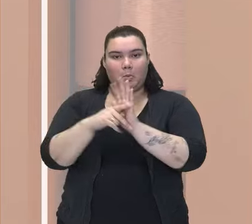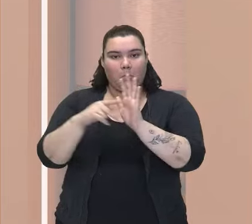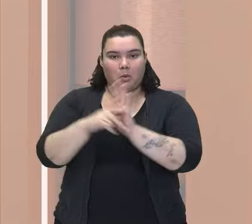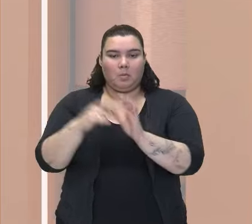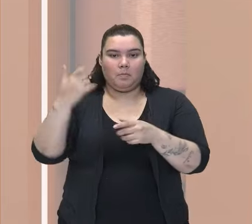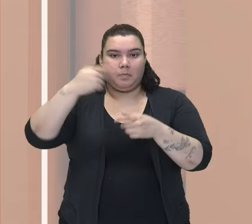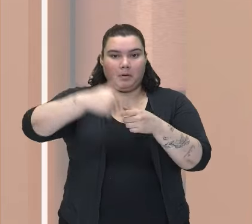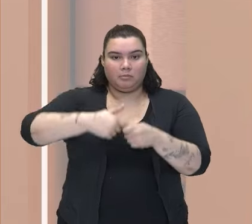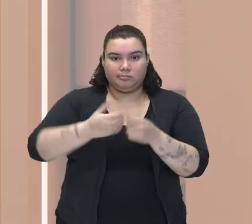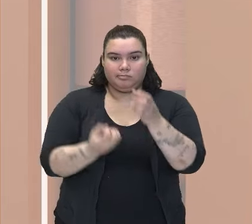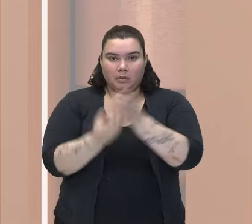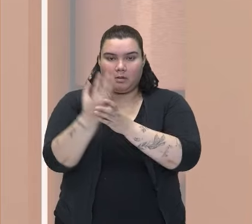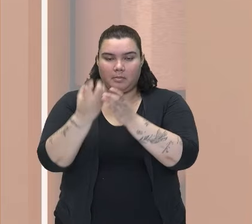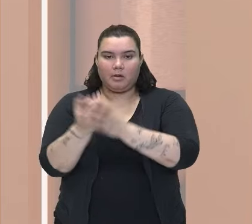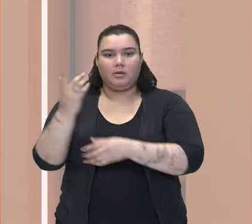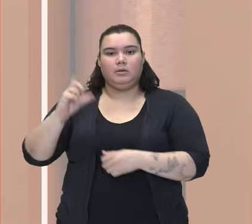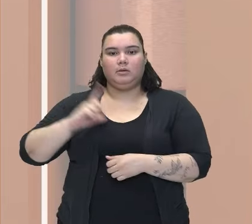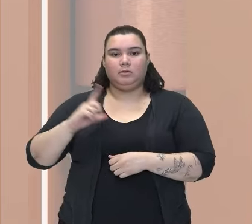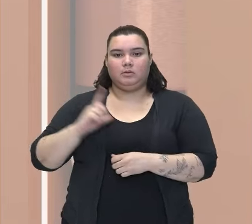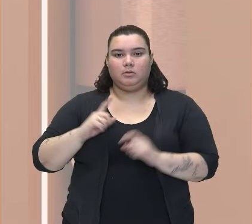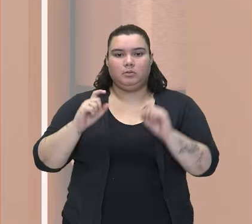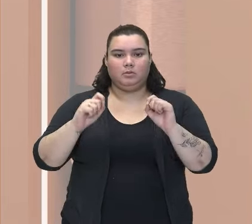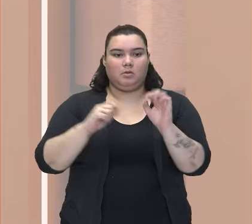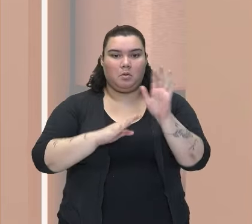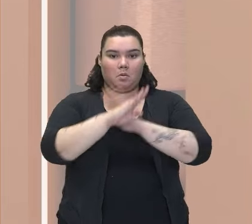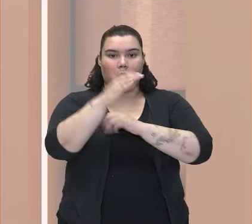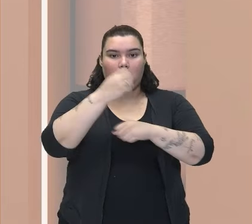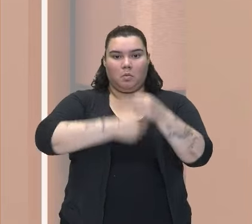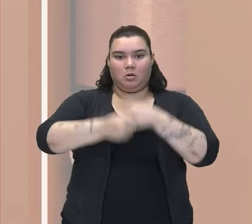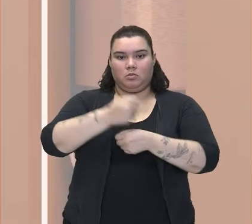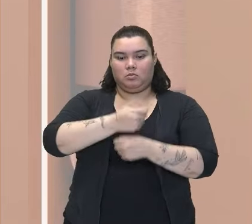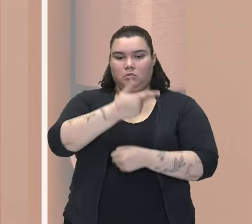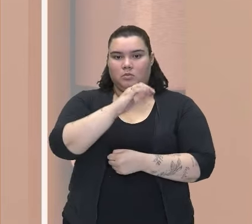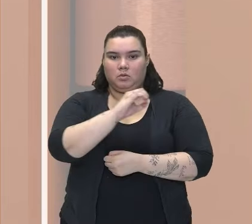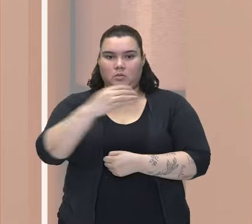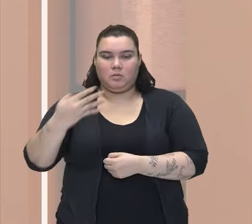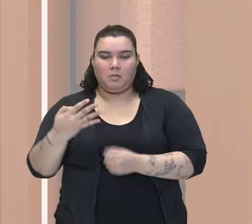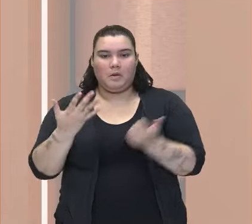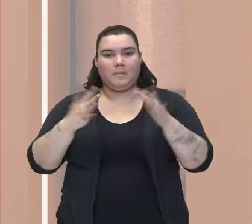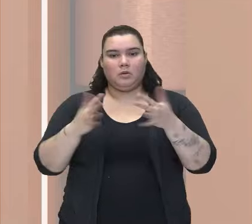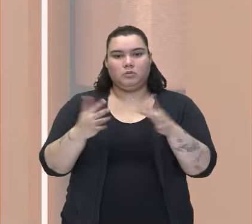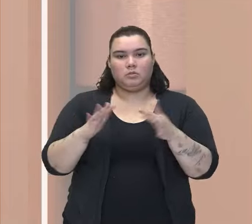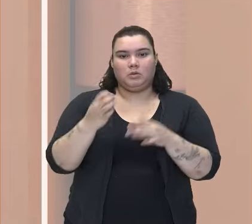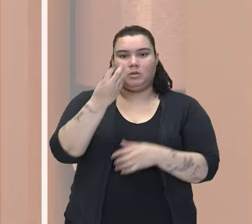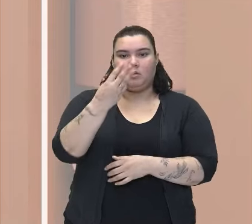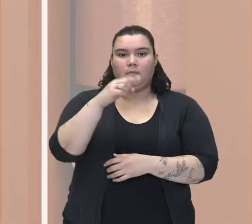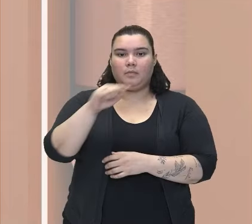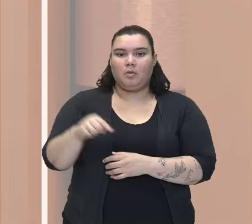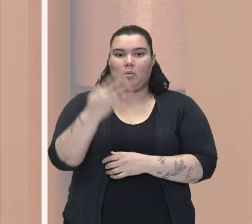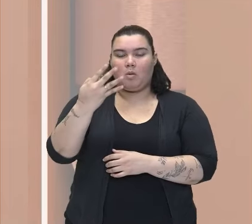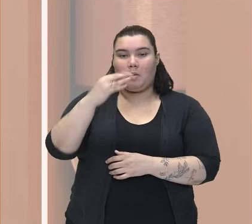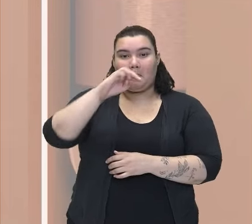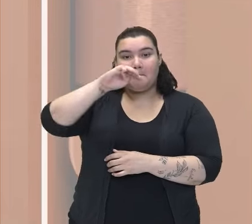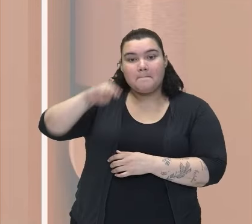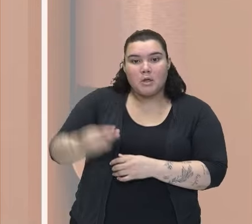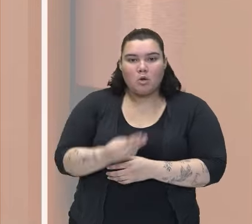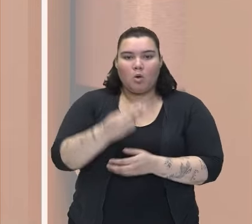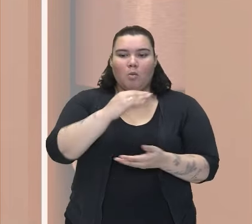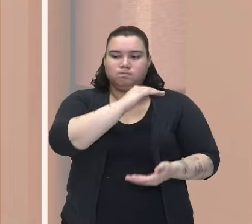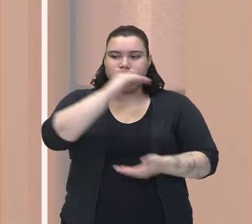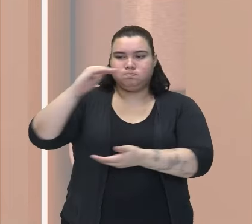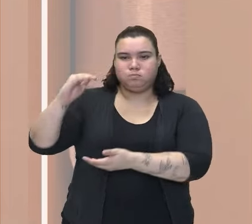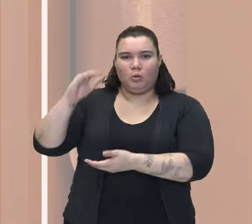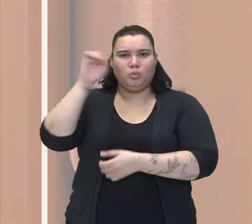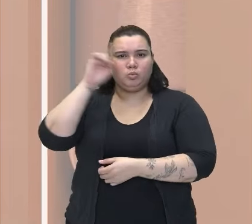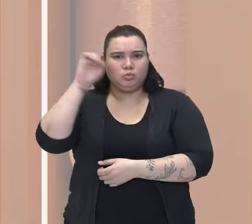mexicana, gente, que aí teve ali o ápice em 2004, com uma média aí de 3,4 milhões de barris diários,